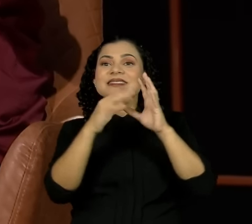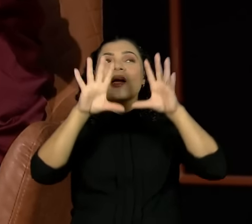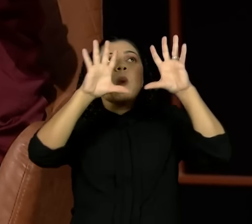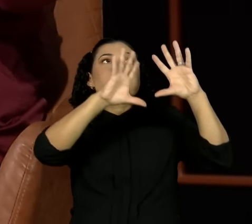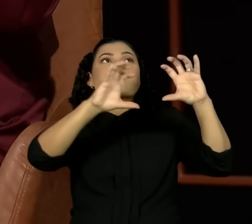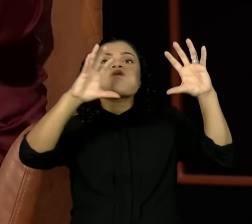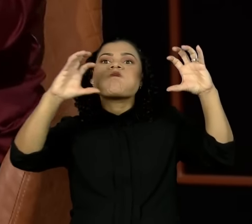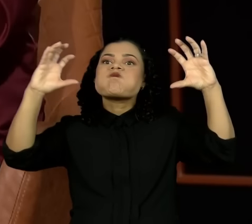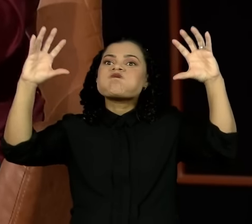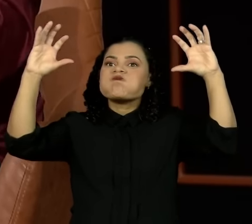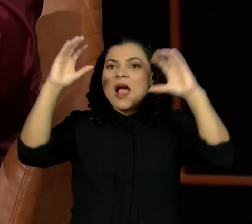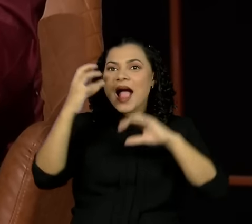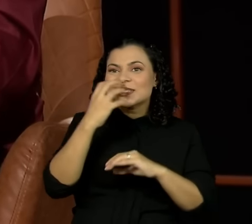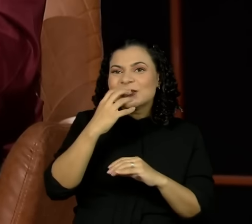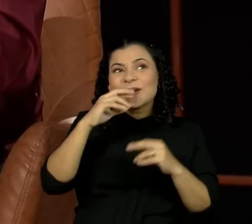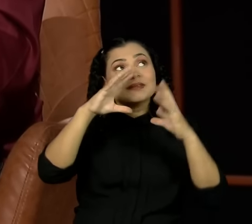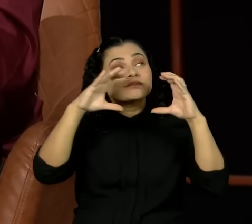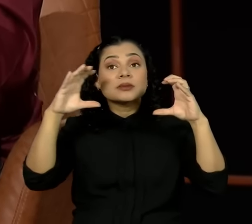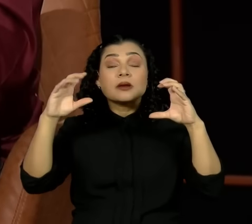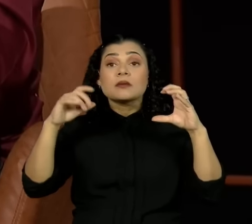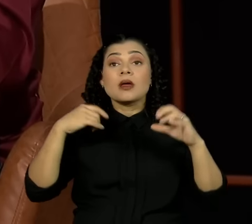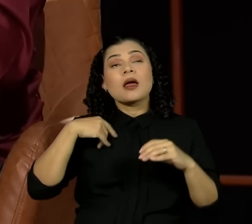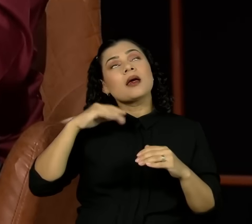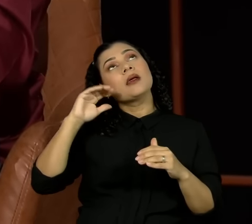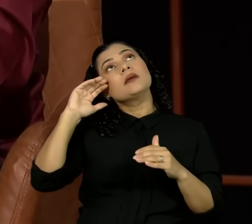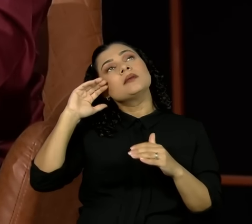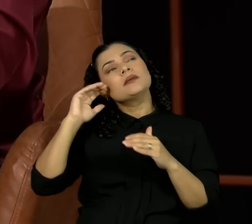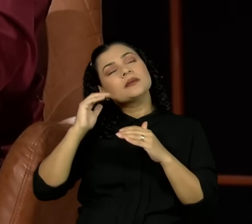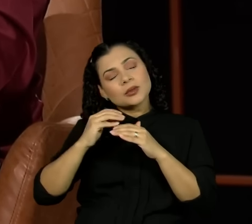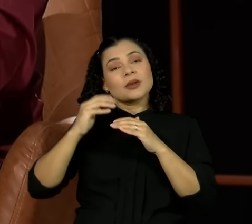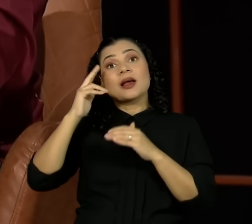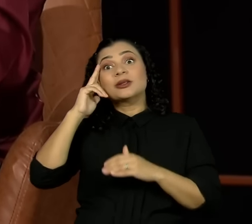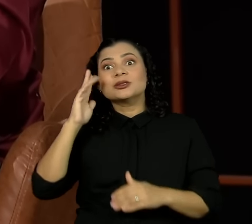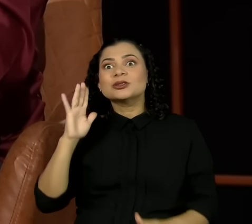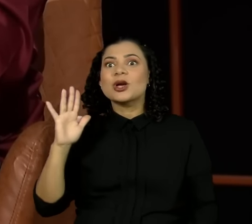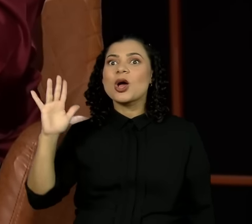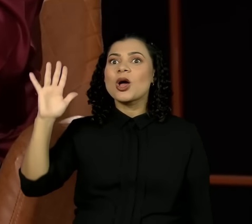vai ficando com sono e é o primeiro sonho dela. Aí ela sonha com um peixinho,